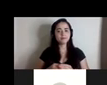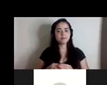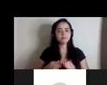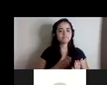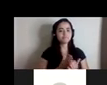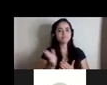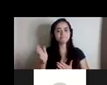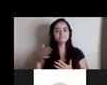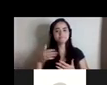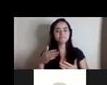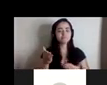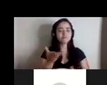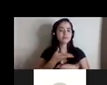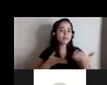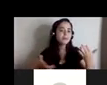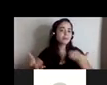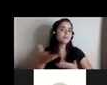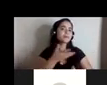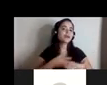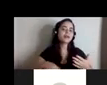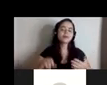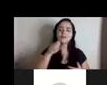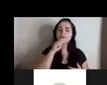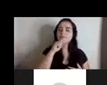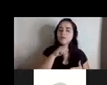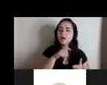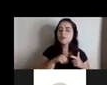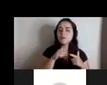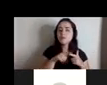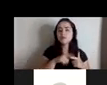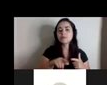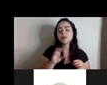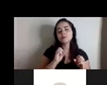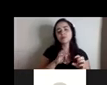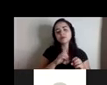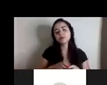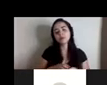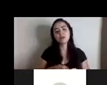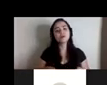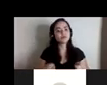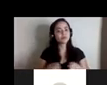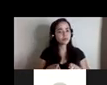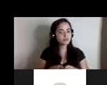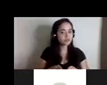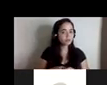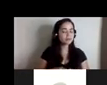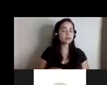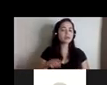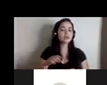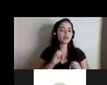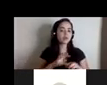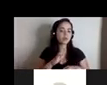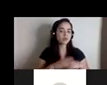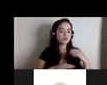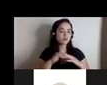esses velhos dilemas da educação e, em particular, a educação profissional,